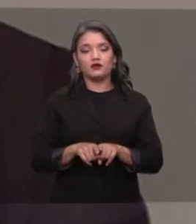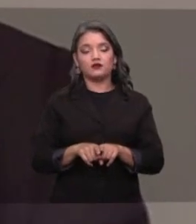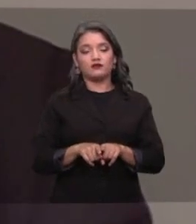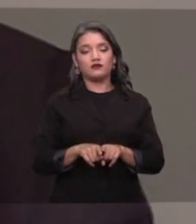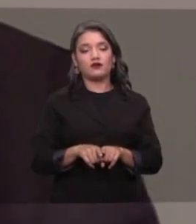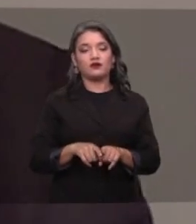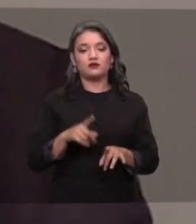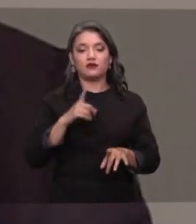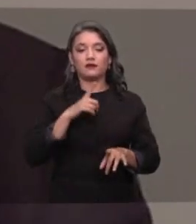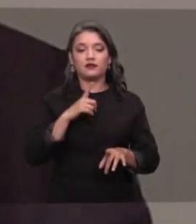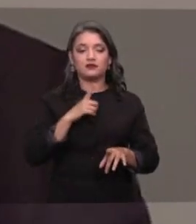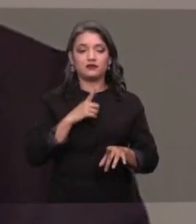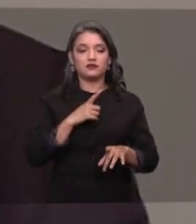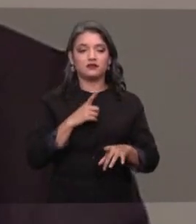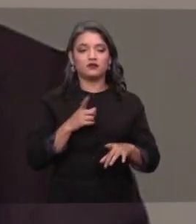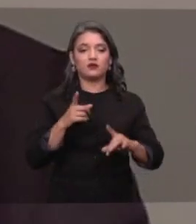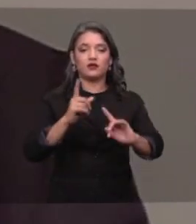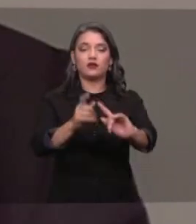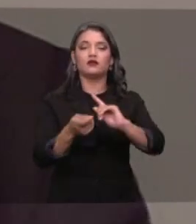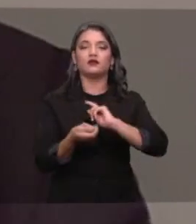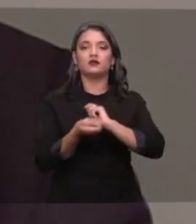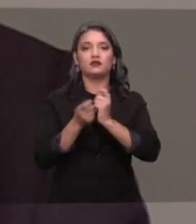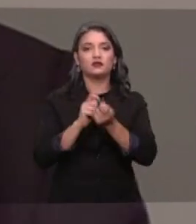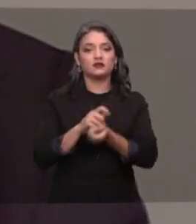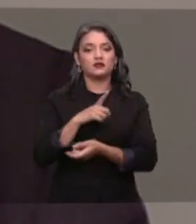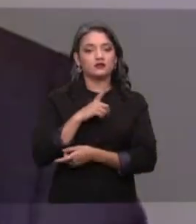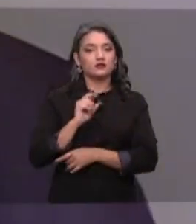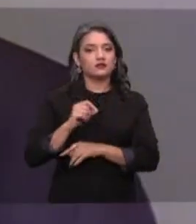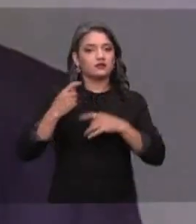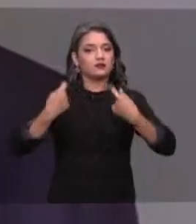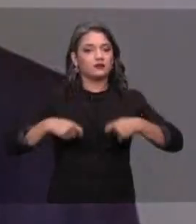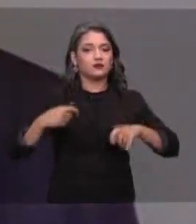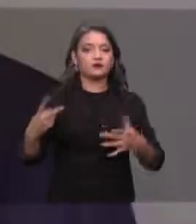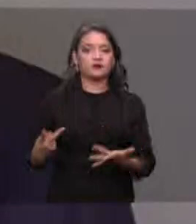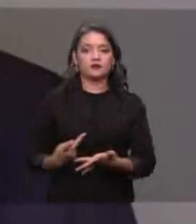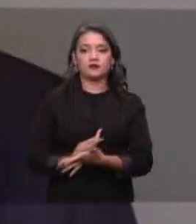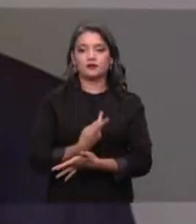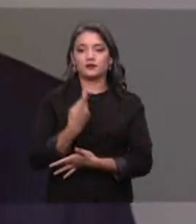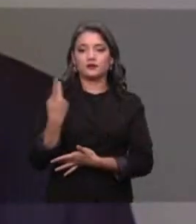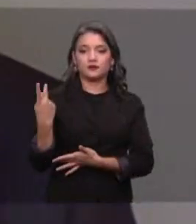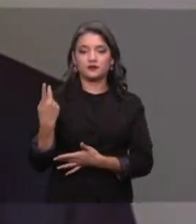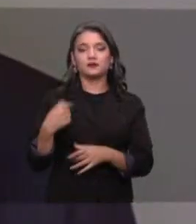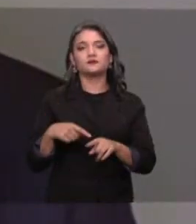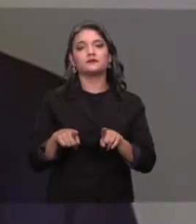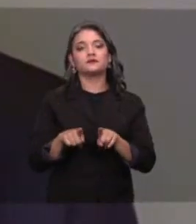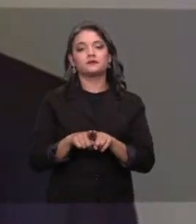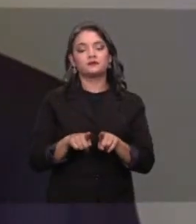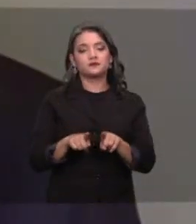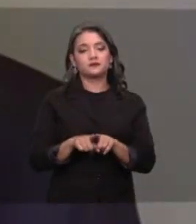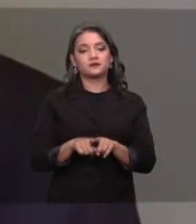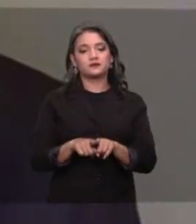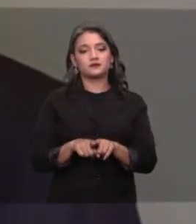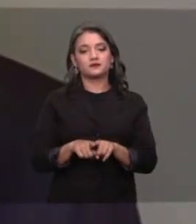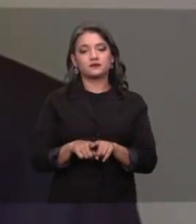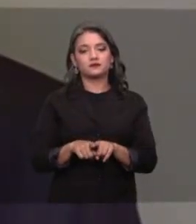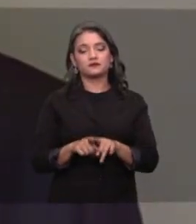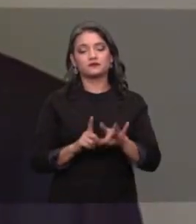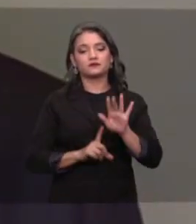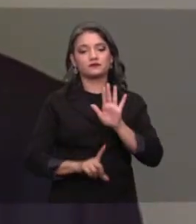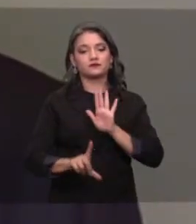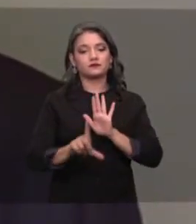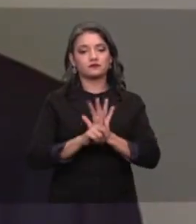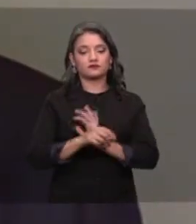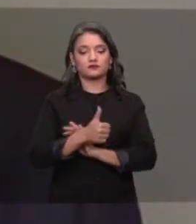adequação que parece ao Podemos necessária seja feita também no caso da Lei